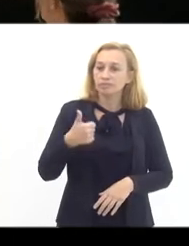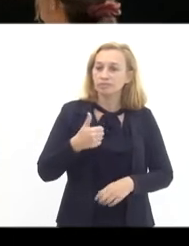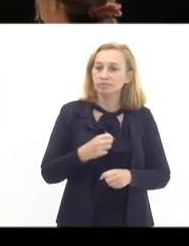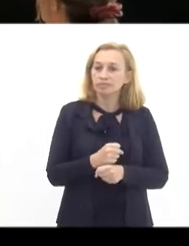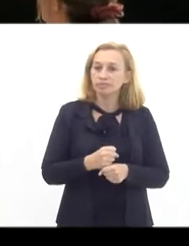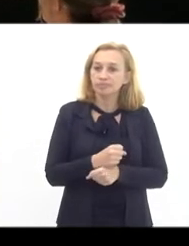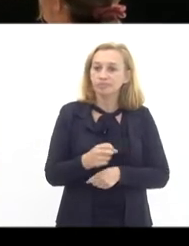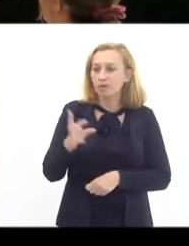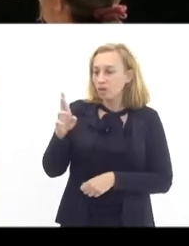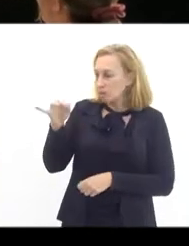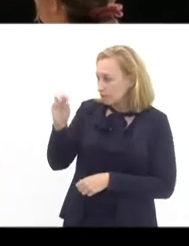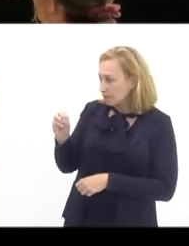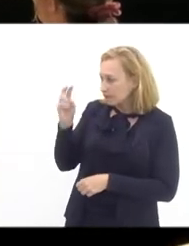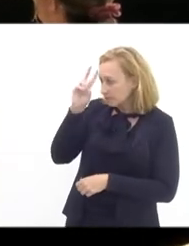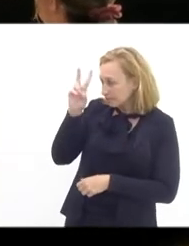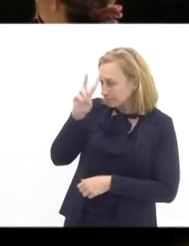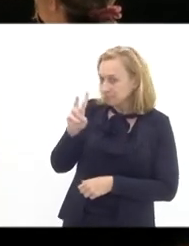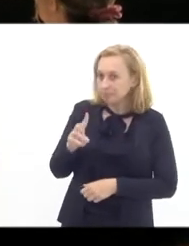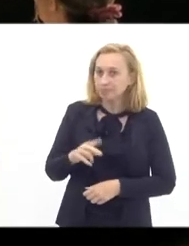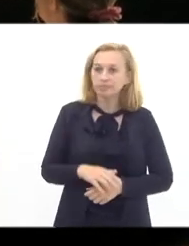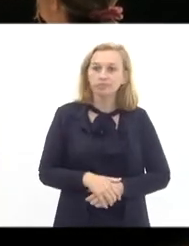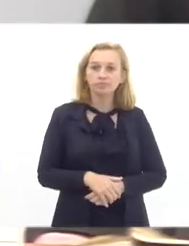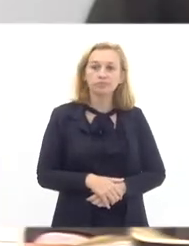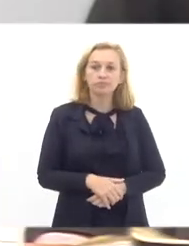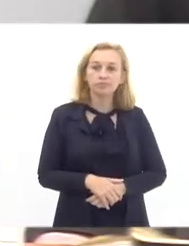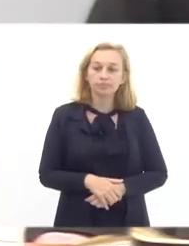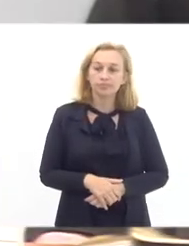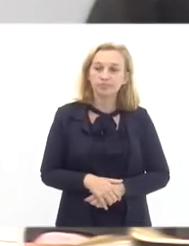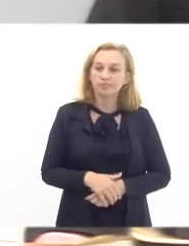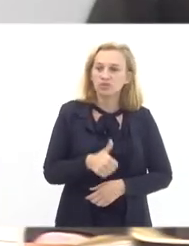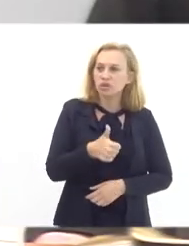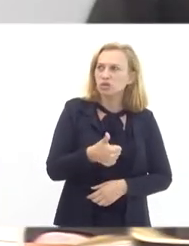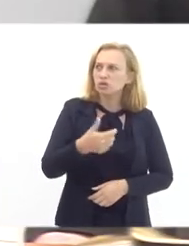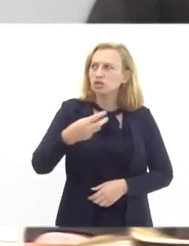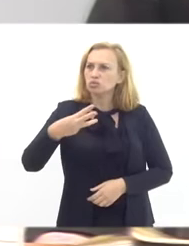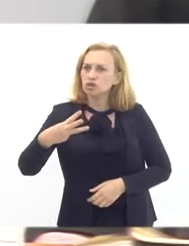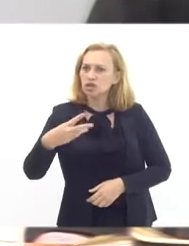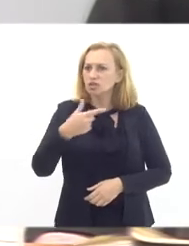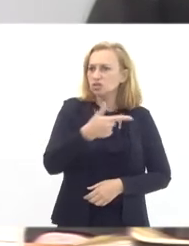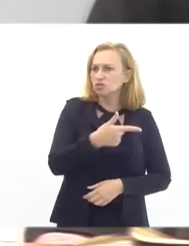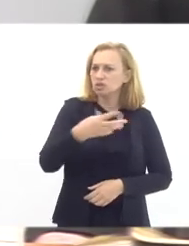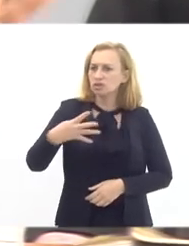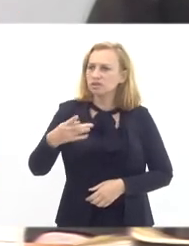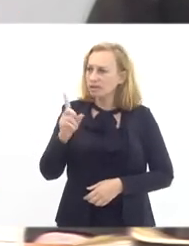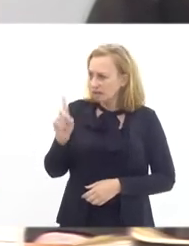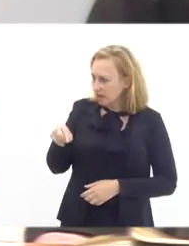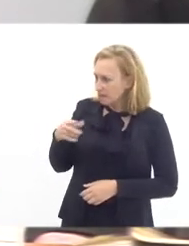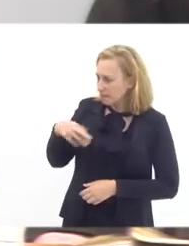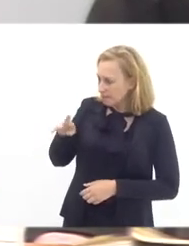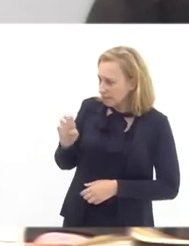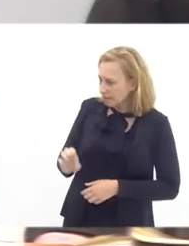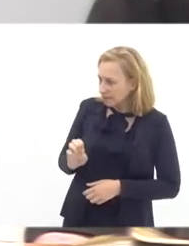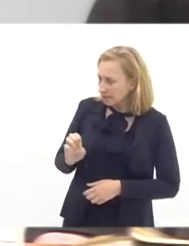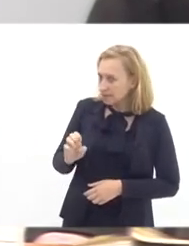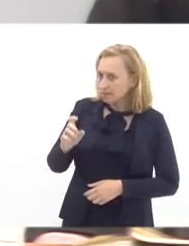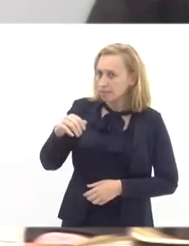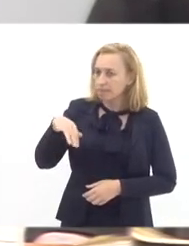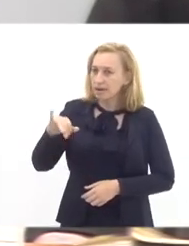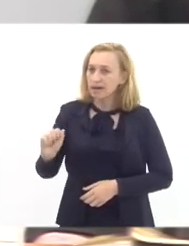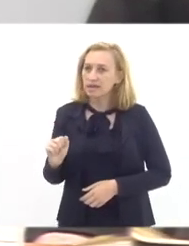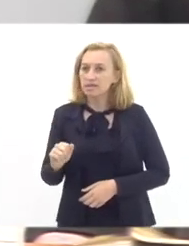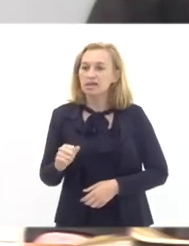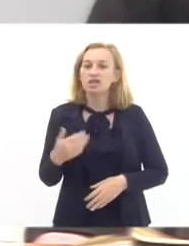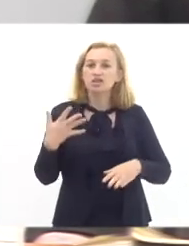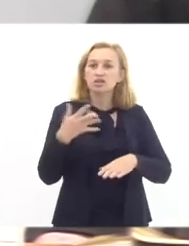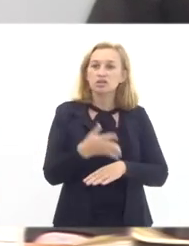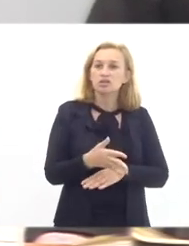né? Era sintomático. Lá em 2013, 2014, né, mãe Márcia? O pessoal da mãe Márcia chegava, o pessoal